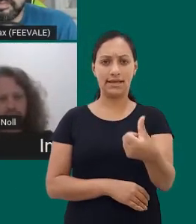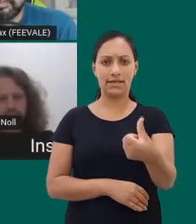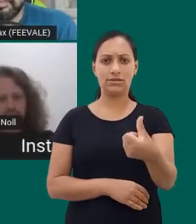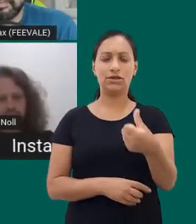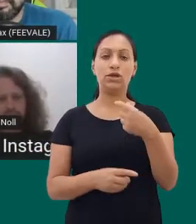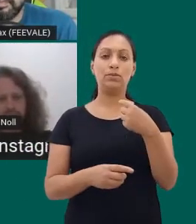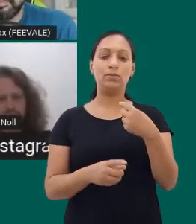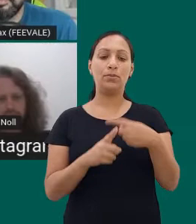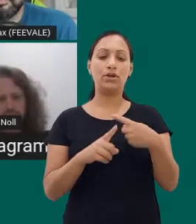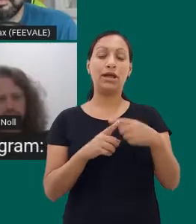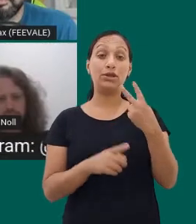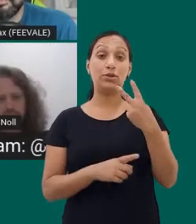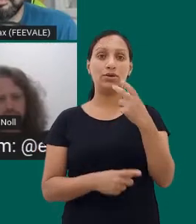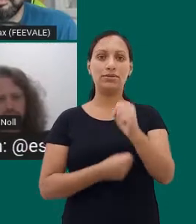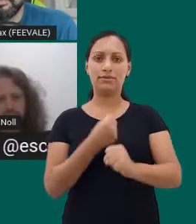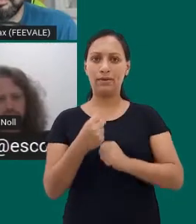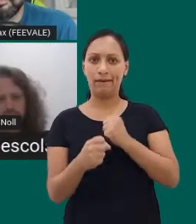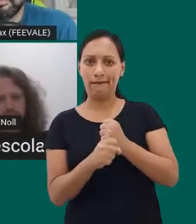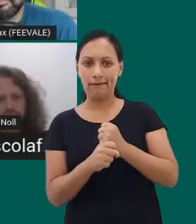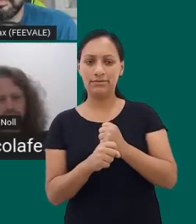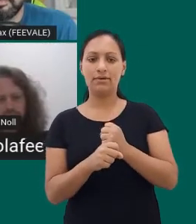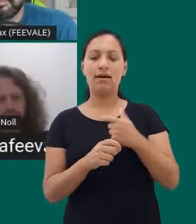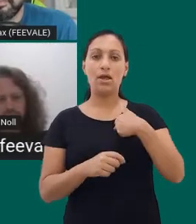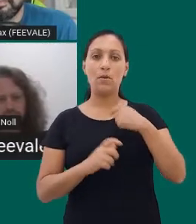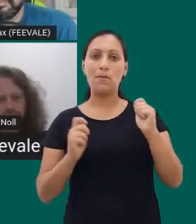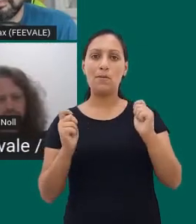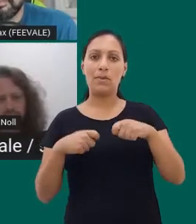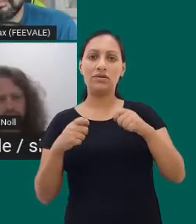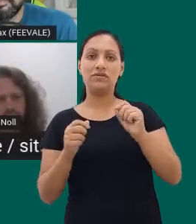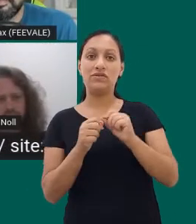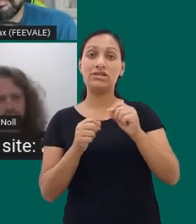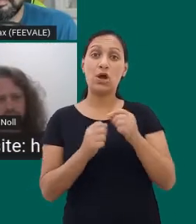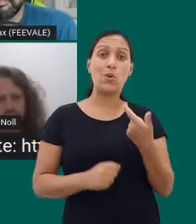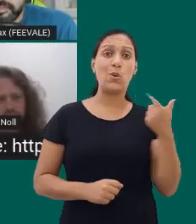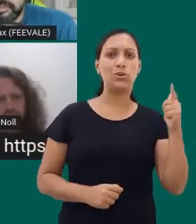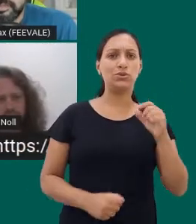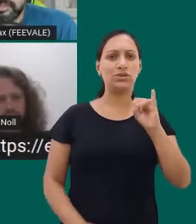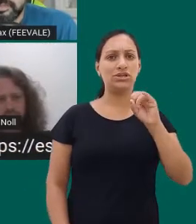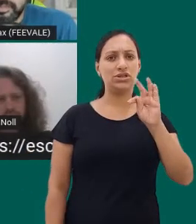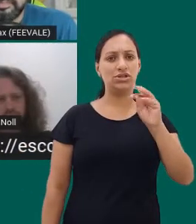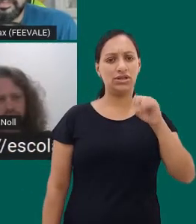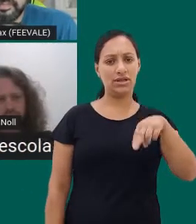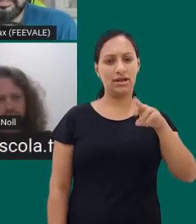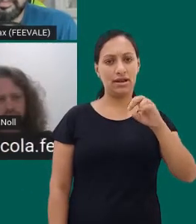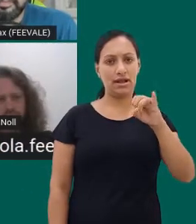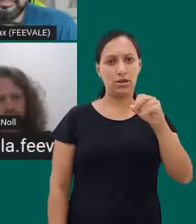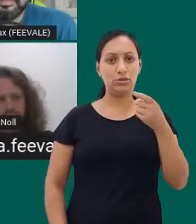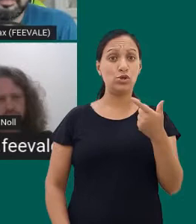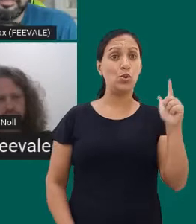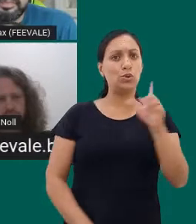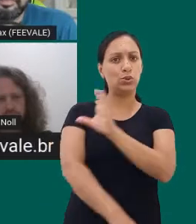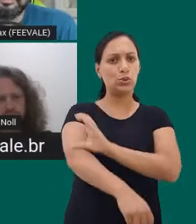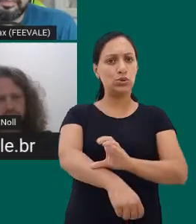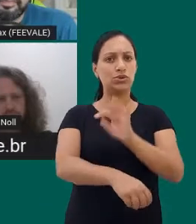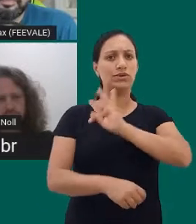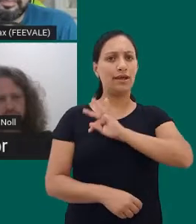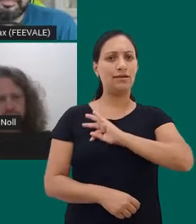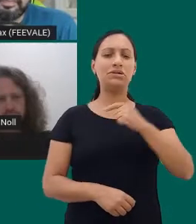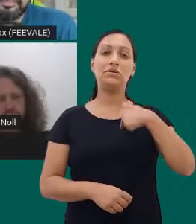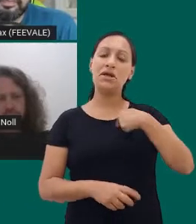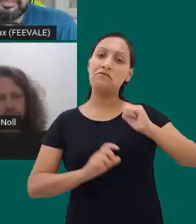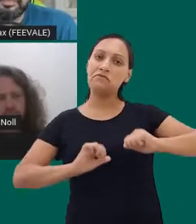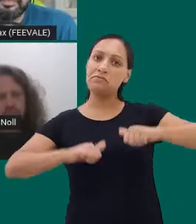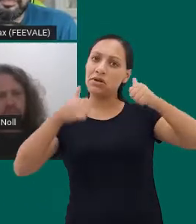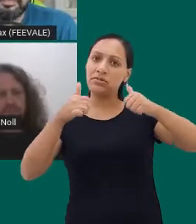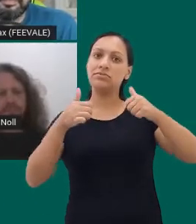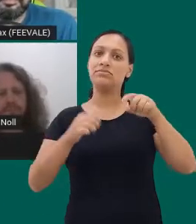por ano, eu ainda posso fazer mais um outro itinerário de um outro curso técnico e eu vou me aprimorando dessa forma. Ao concluir